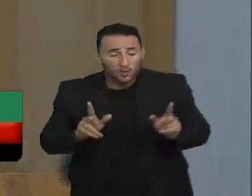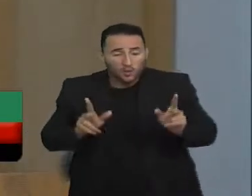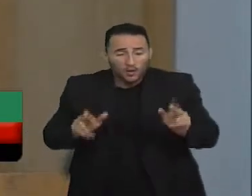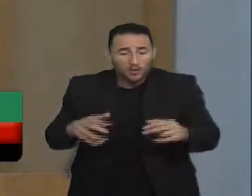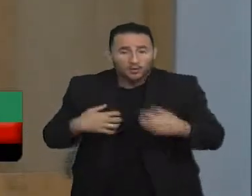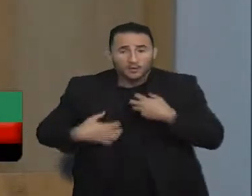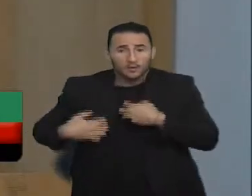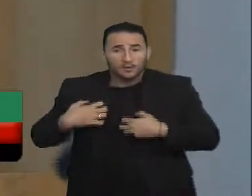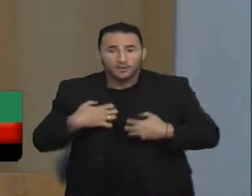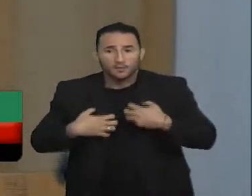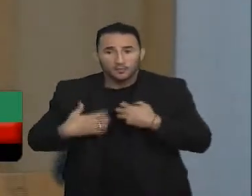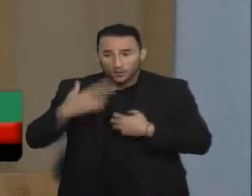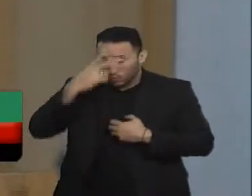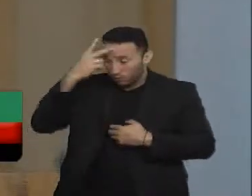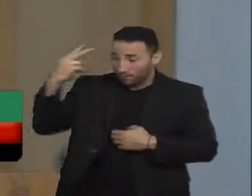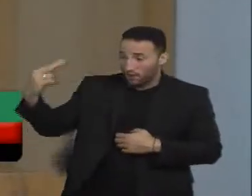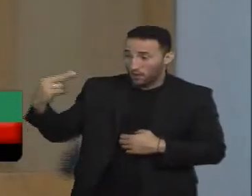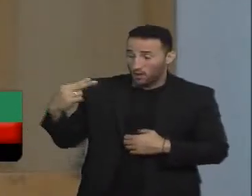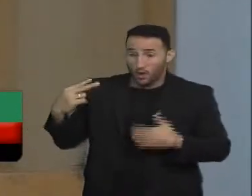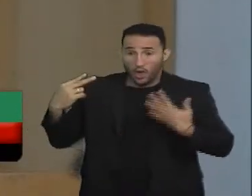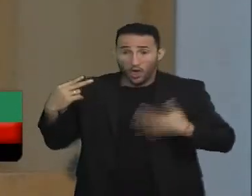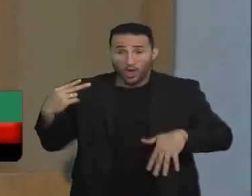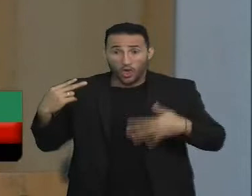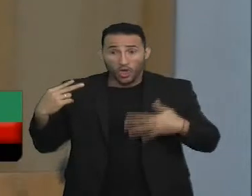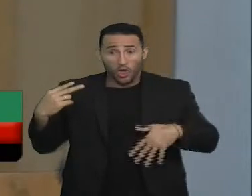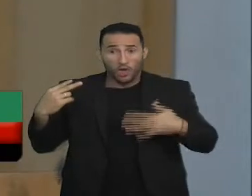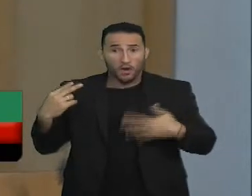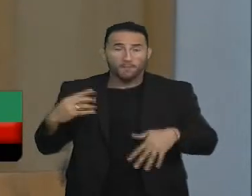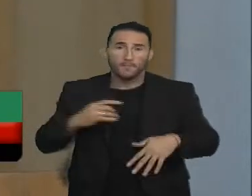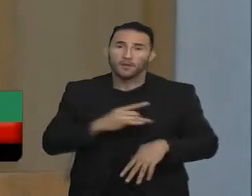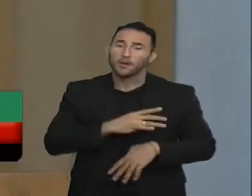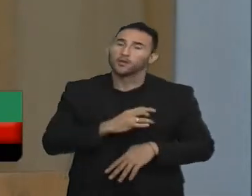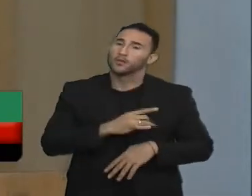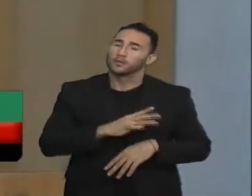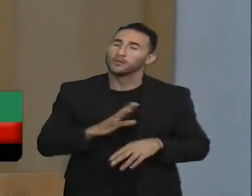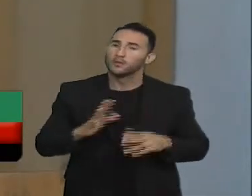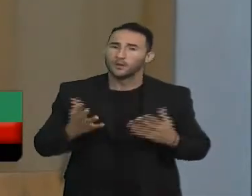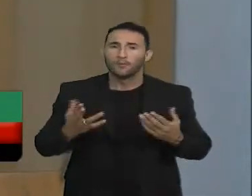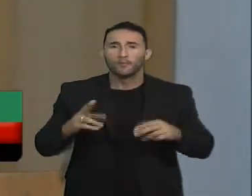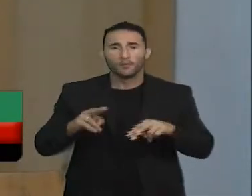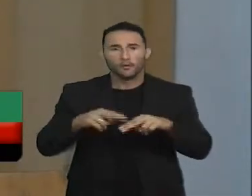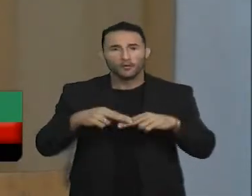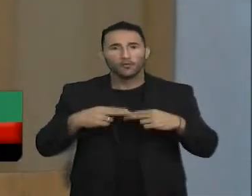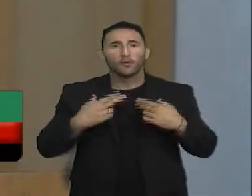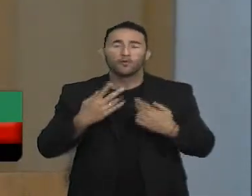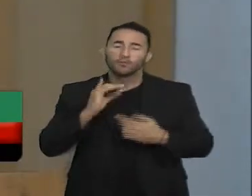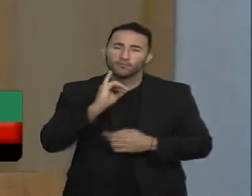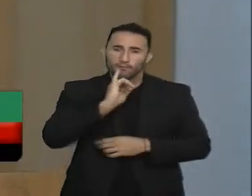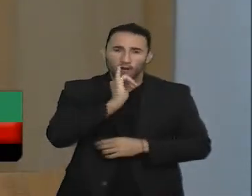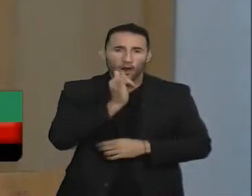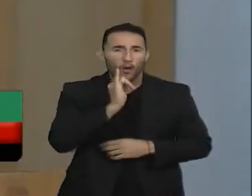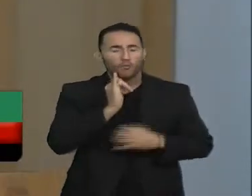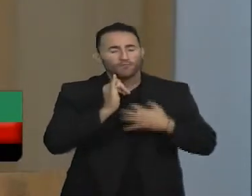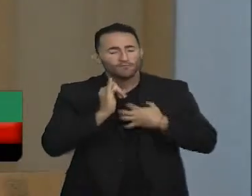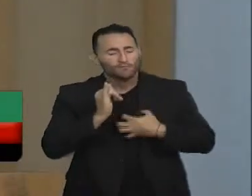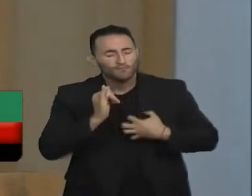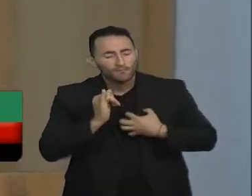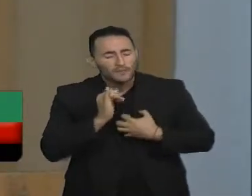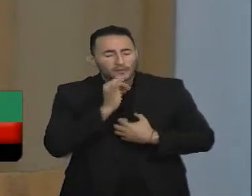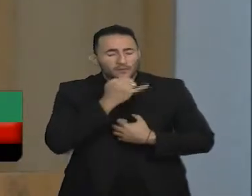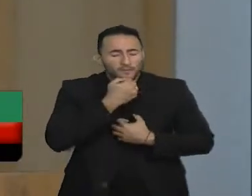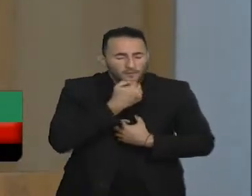Às vezes alguém olha, a gente fica até ruim da cabeça. Então, eu deixo aqui a minha tristeza e o meu sentimento a